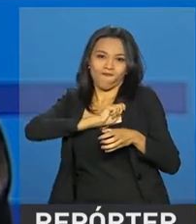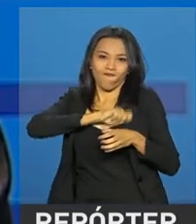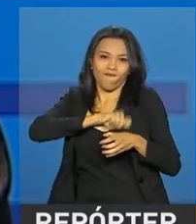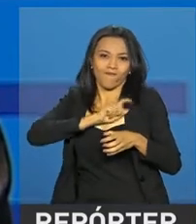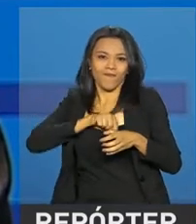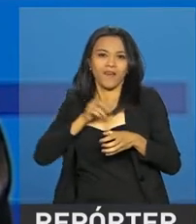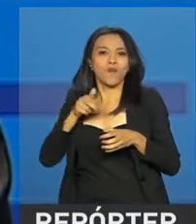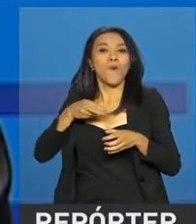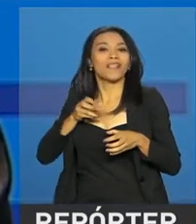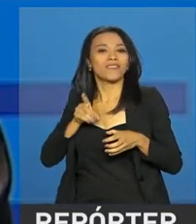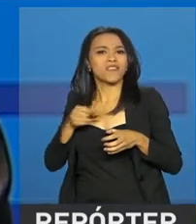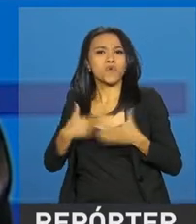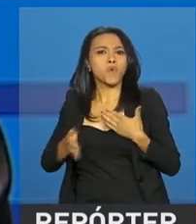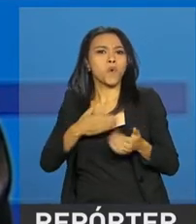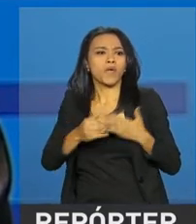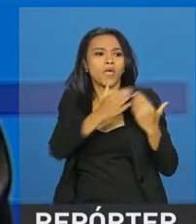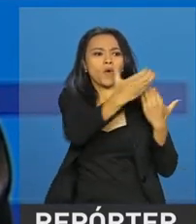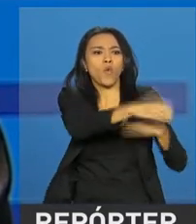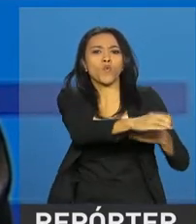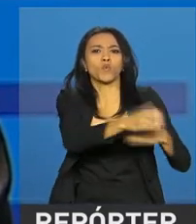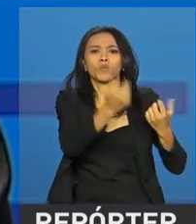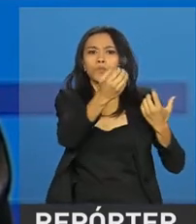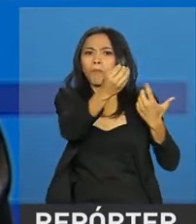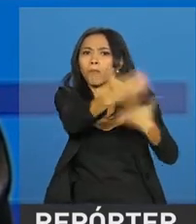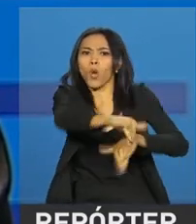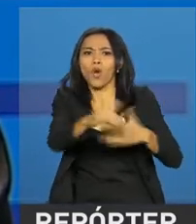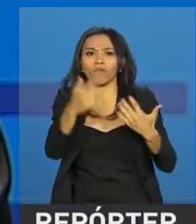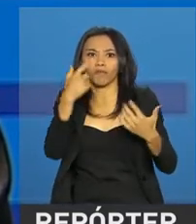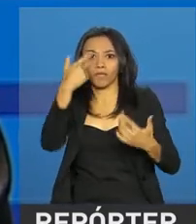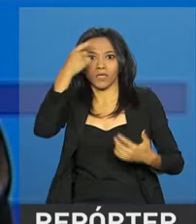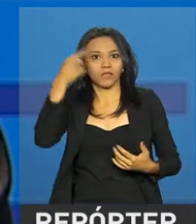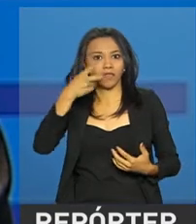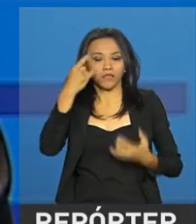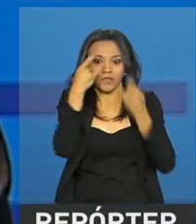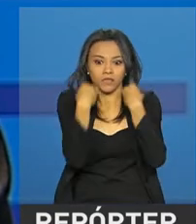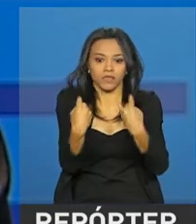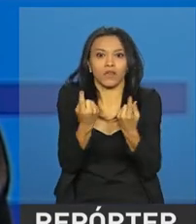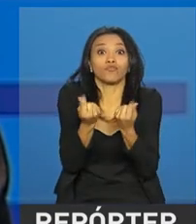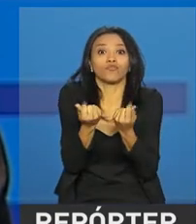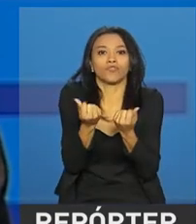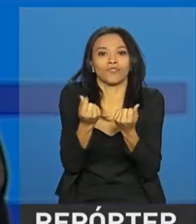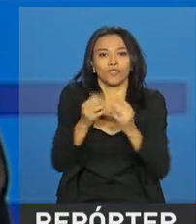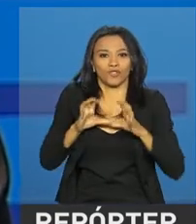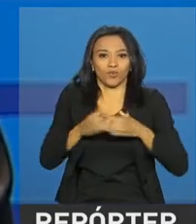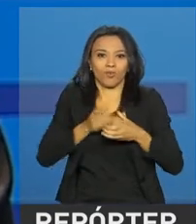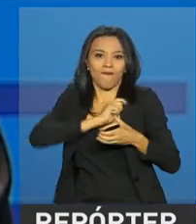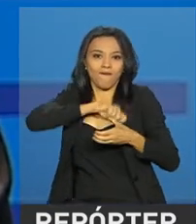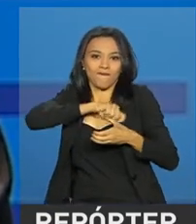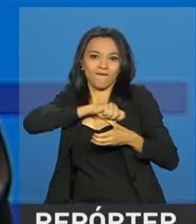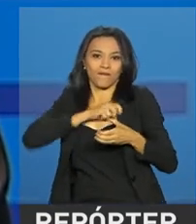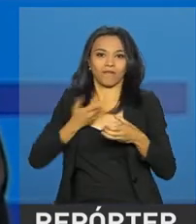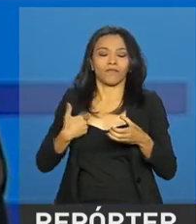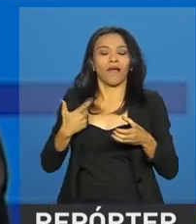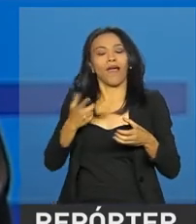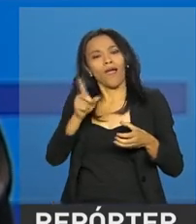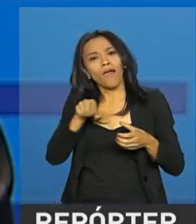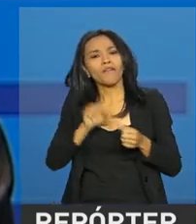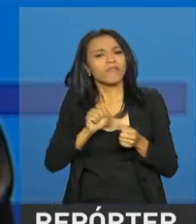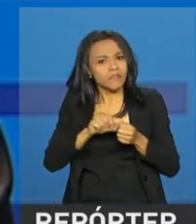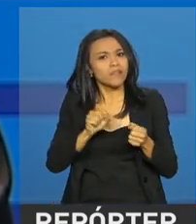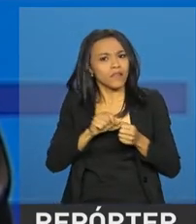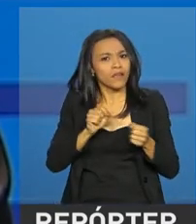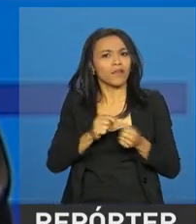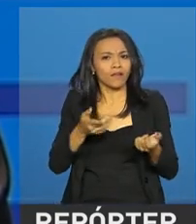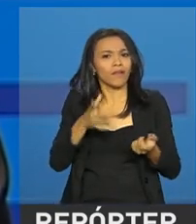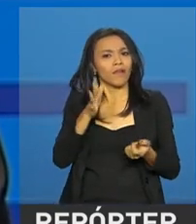todo e qualquer certame, né? A paixão do criminoso é o dinheiro, infelizmente. Então, eles vão realmente realizar fraudes